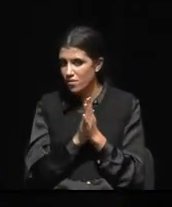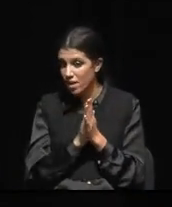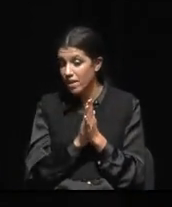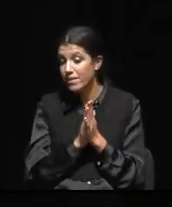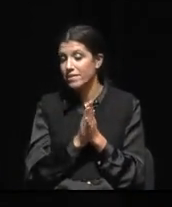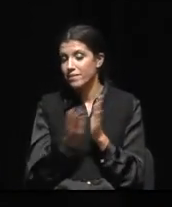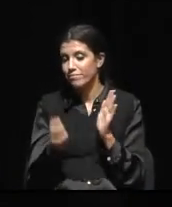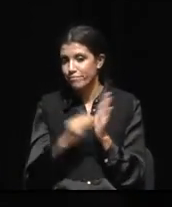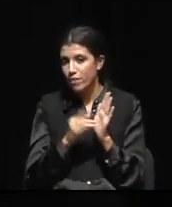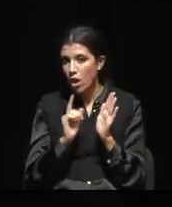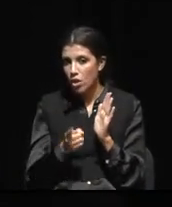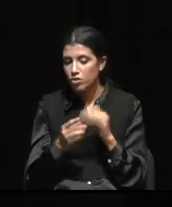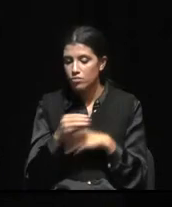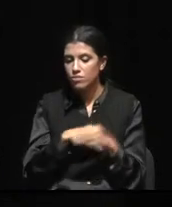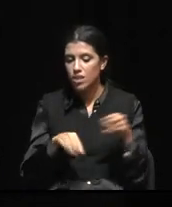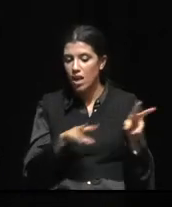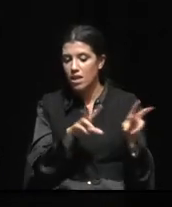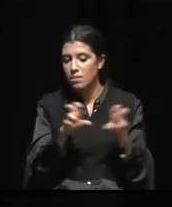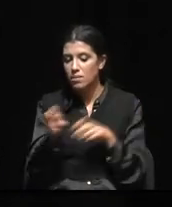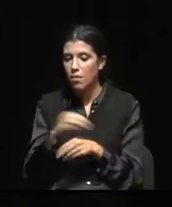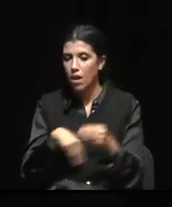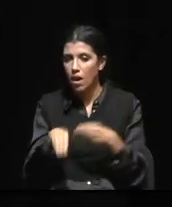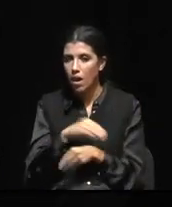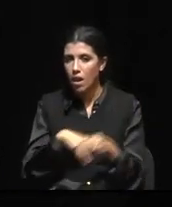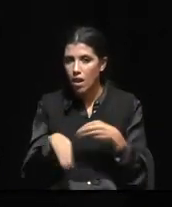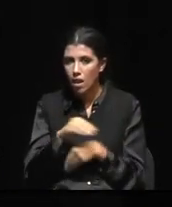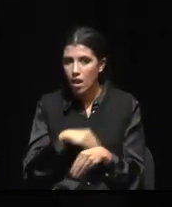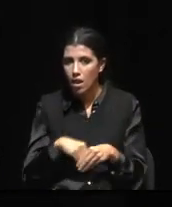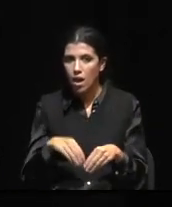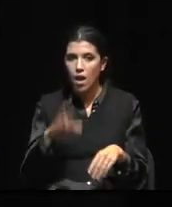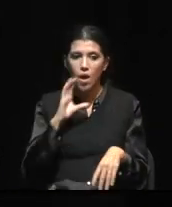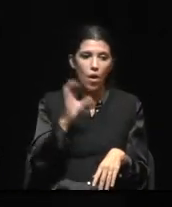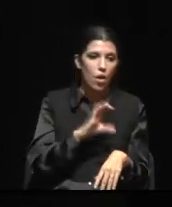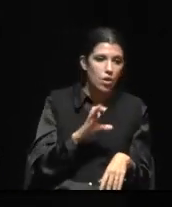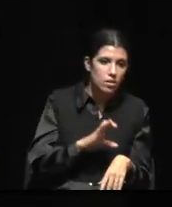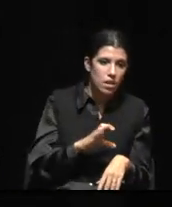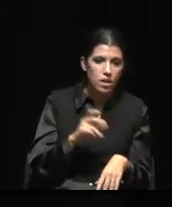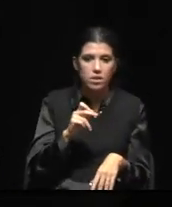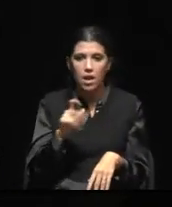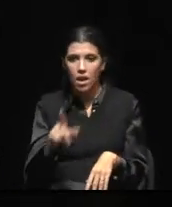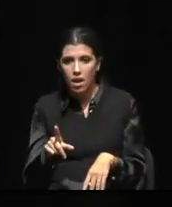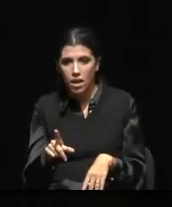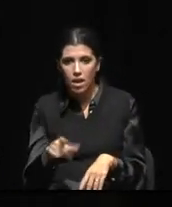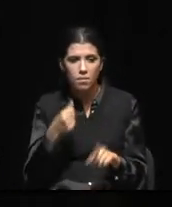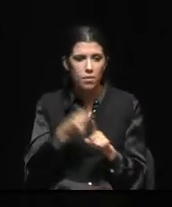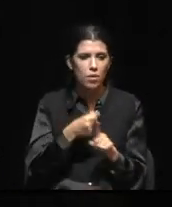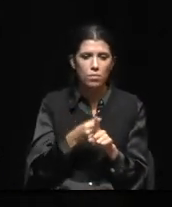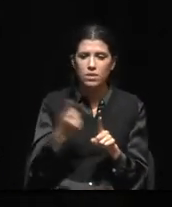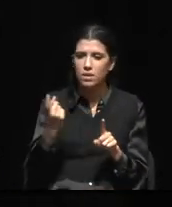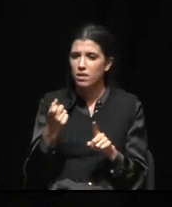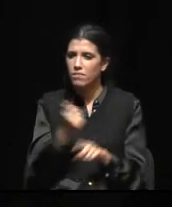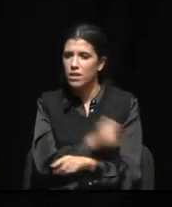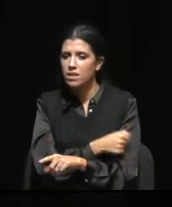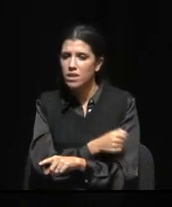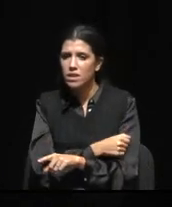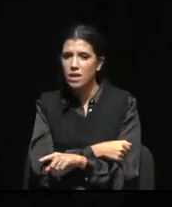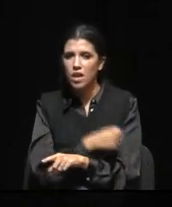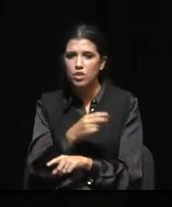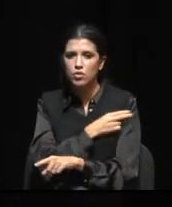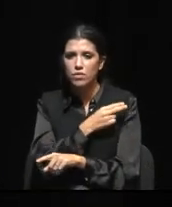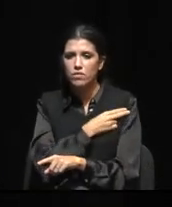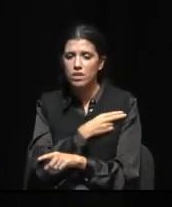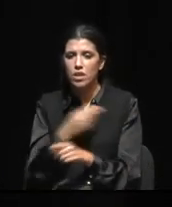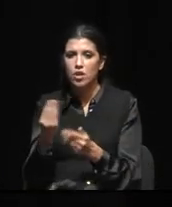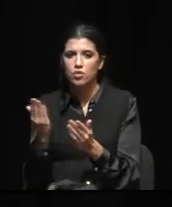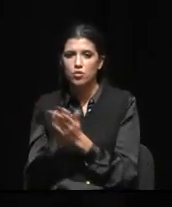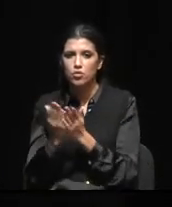é habitual a uma móia de temas que vão desde o recurso aos hotéis e aos alojamentos locais para combater a falta de residências universitárias